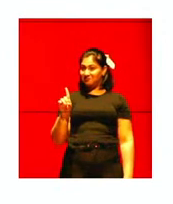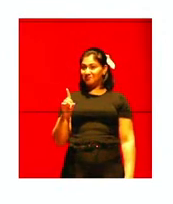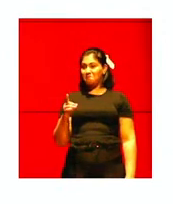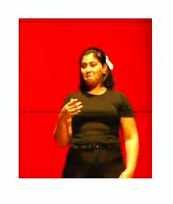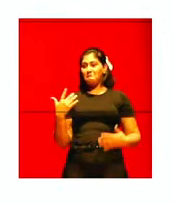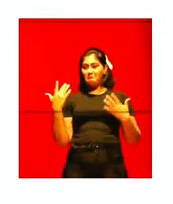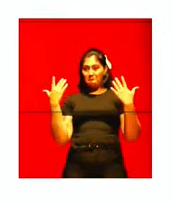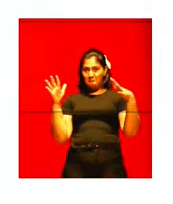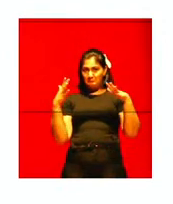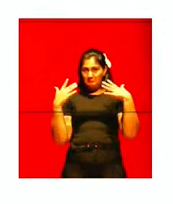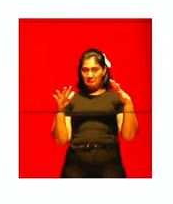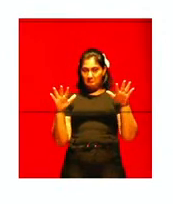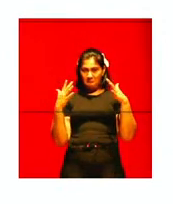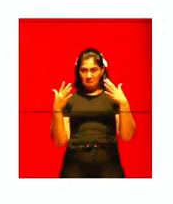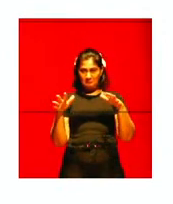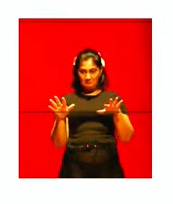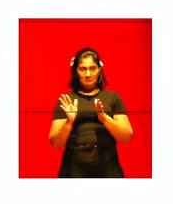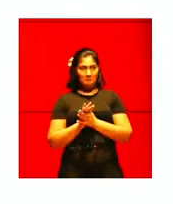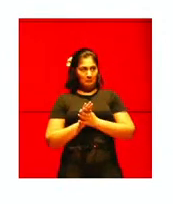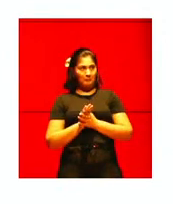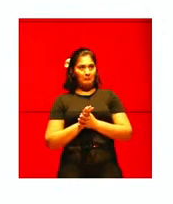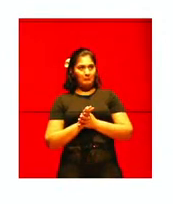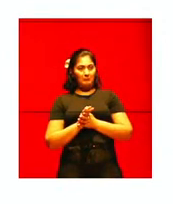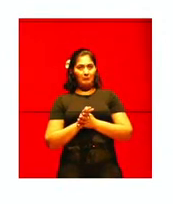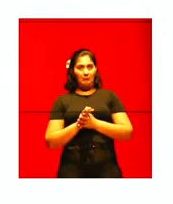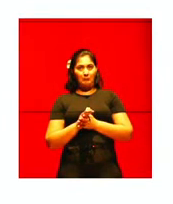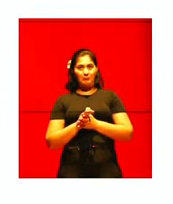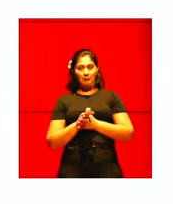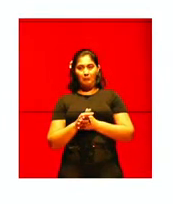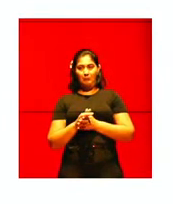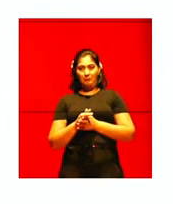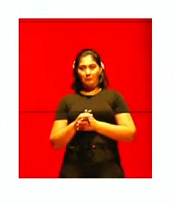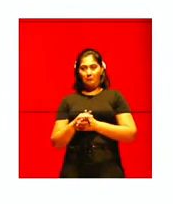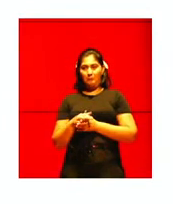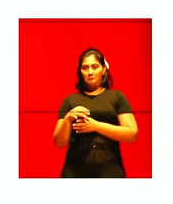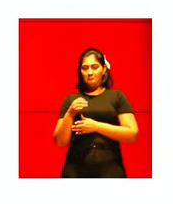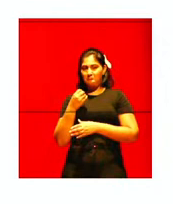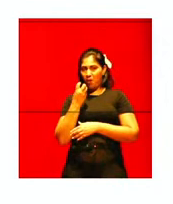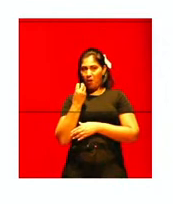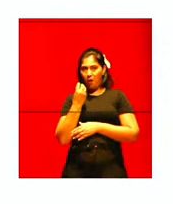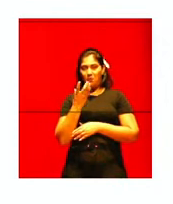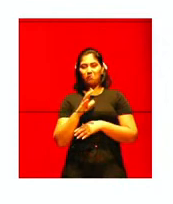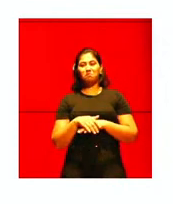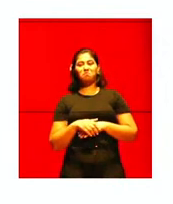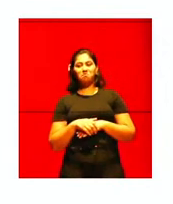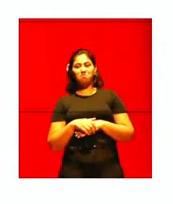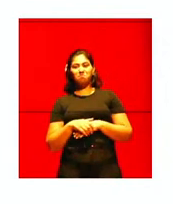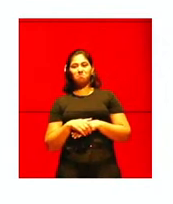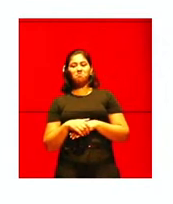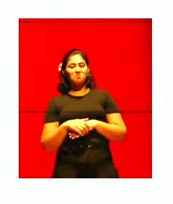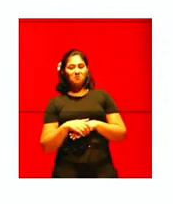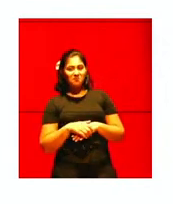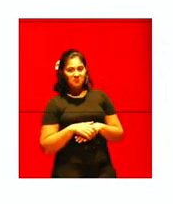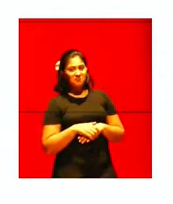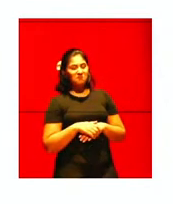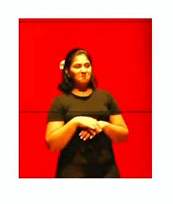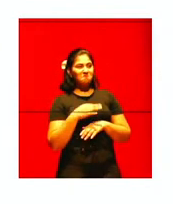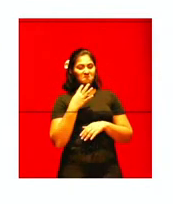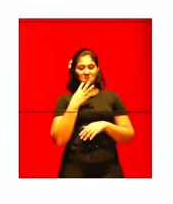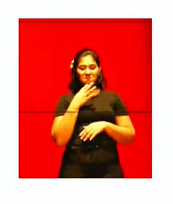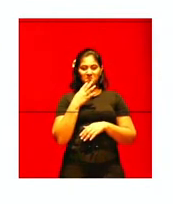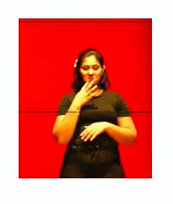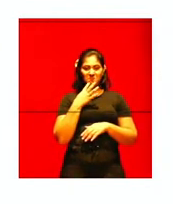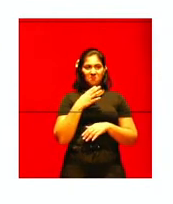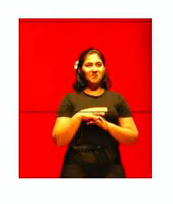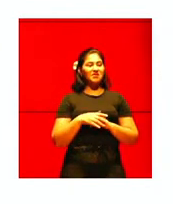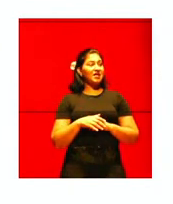Muito bem, com certeza vocês estão compreendendo. Questão 4, meu povo, já eu vou cantar